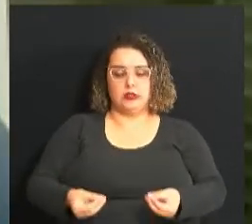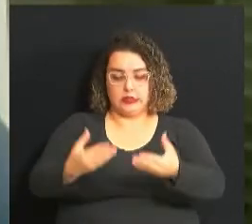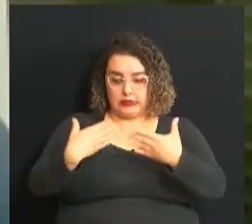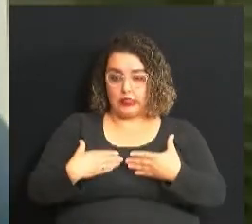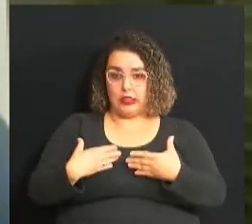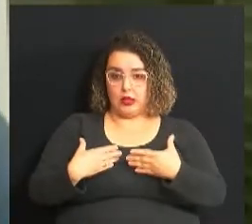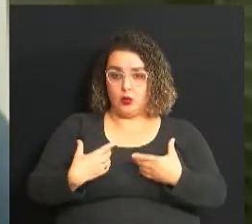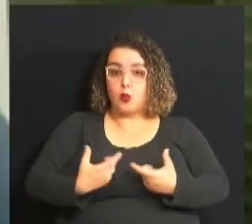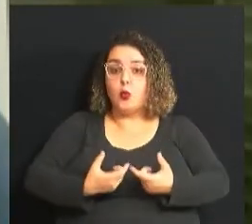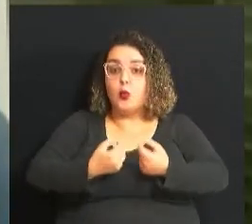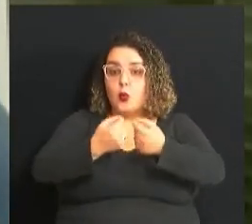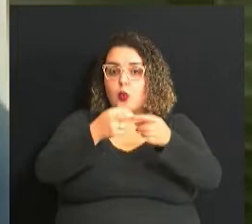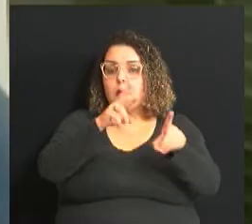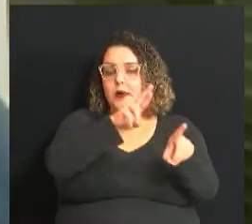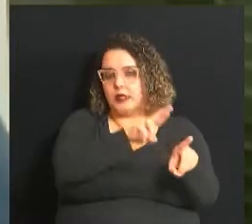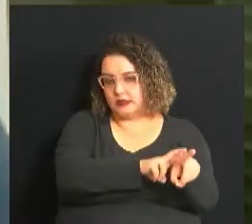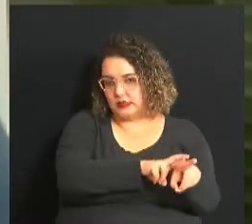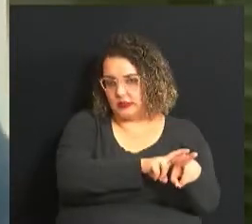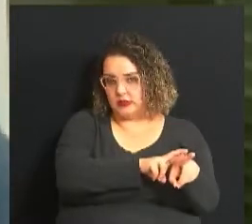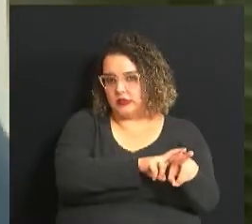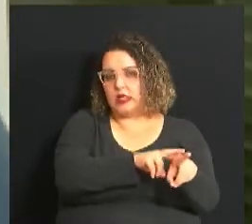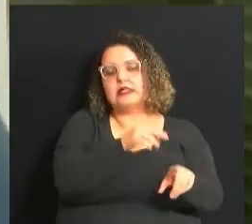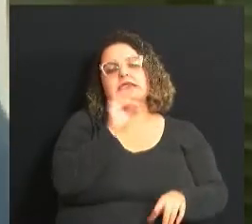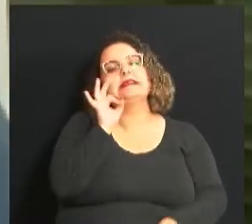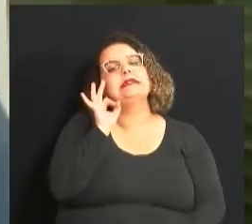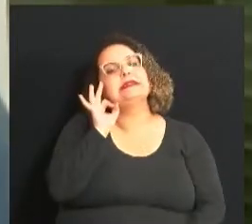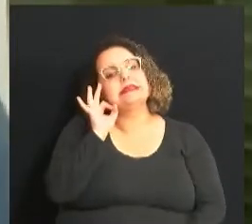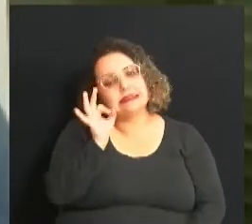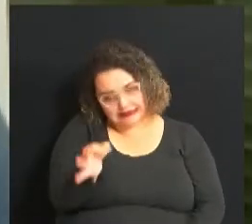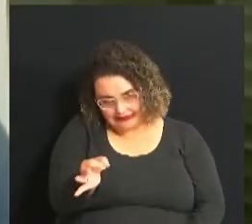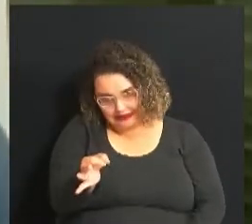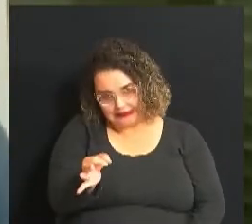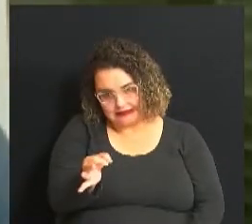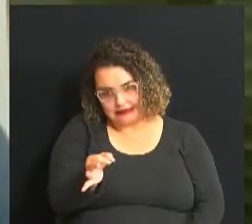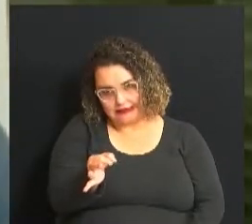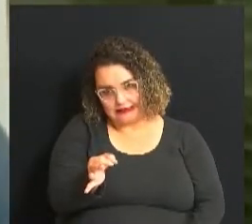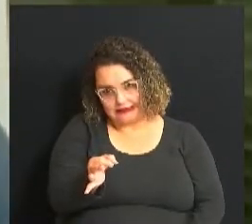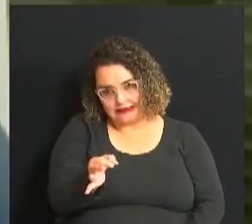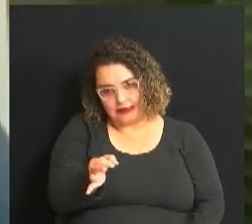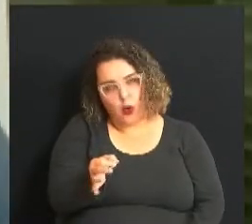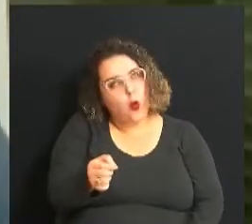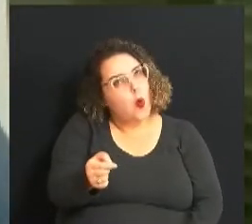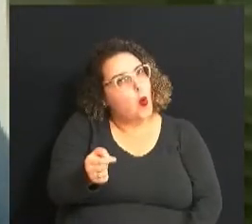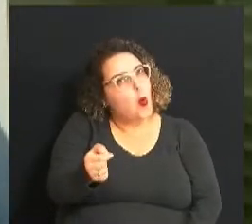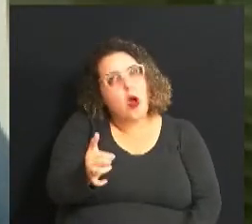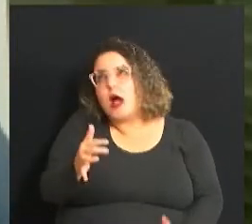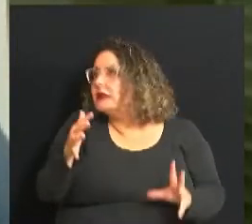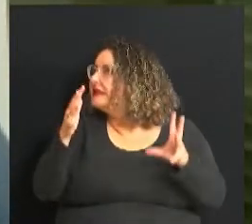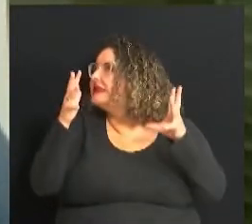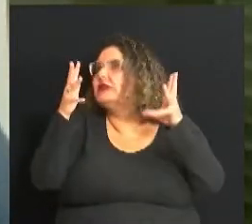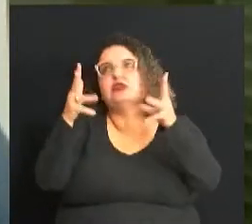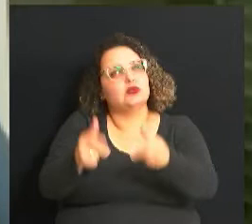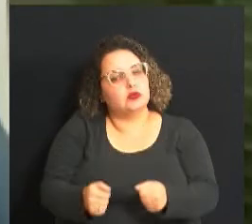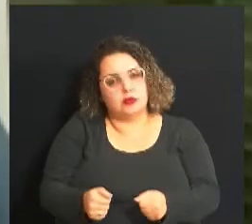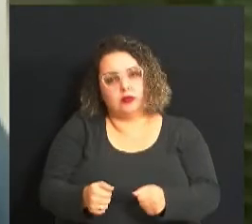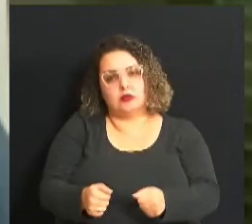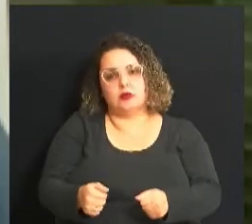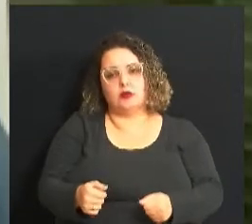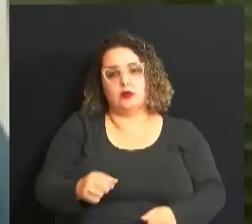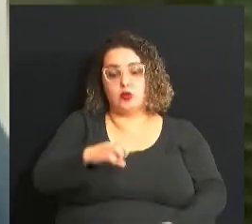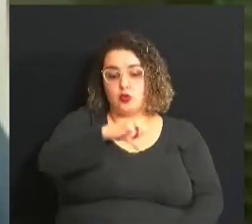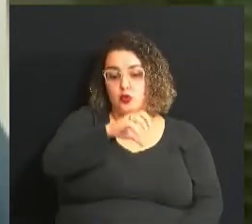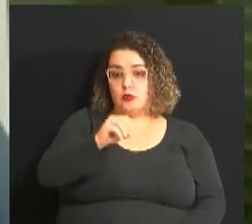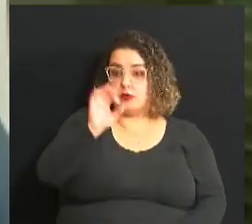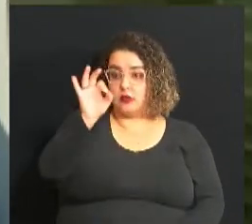próstata, eu tenho certeza, quase que absoluta, isso ocorre em 90% dos casos, o homem